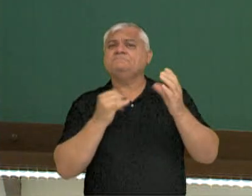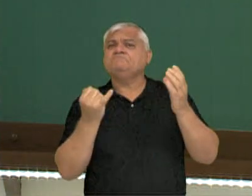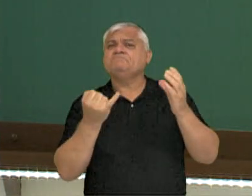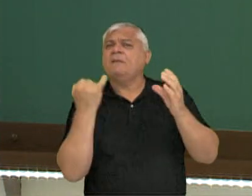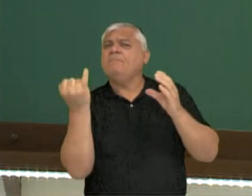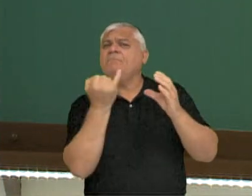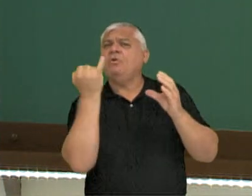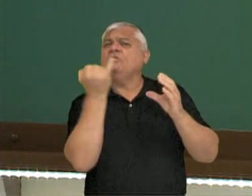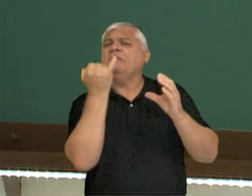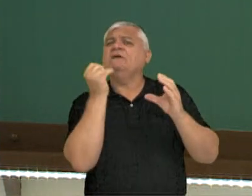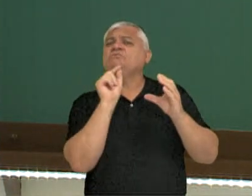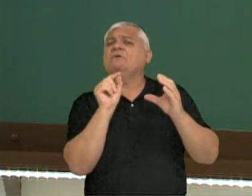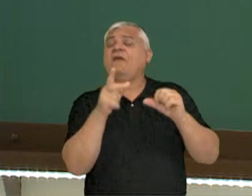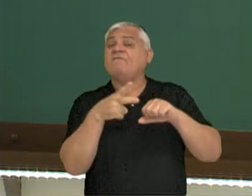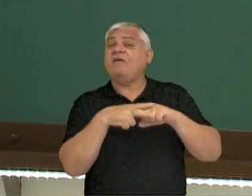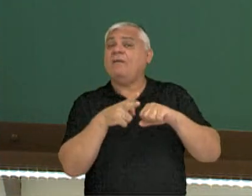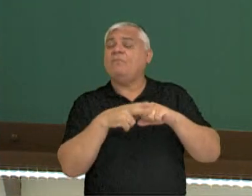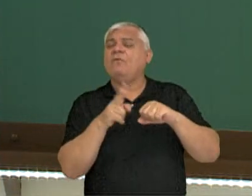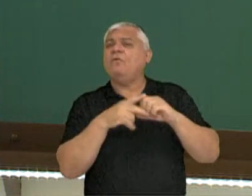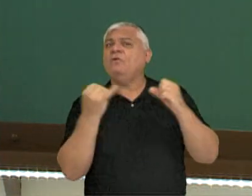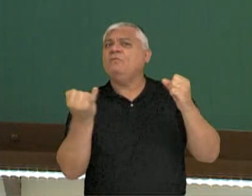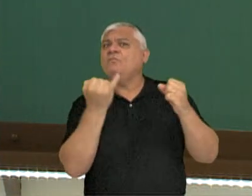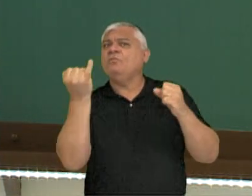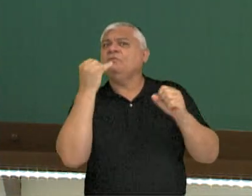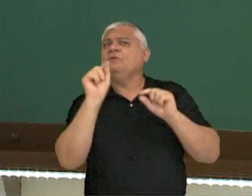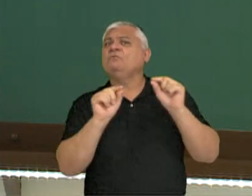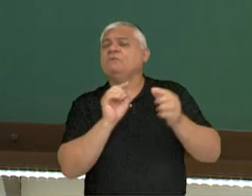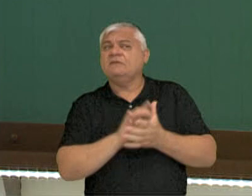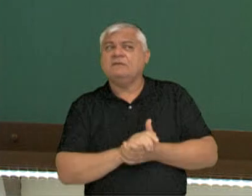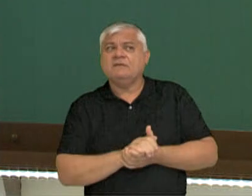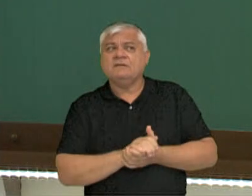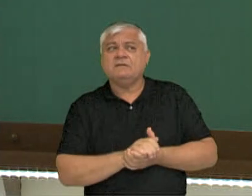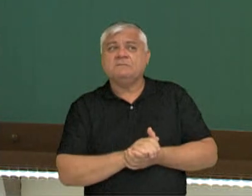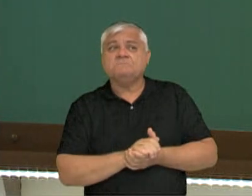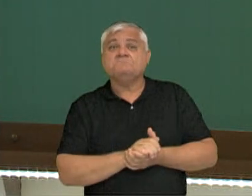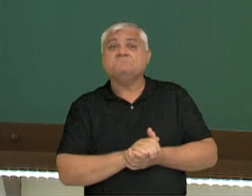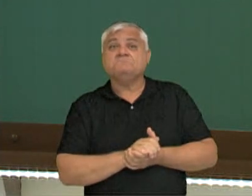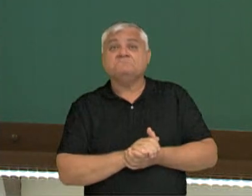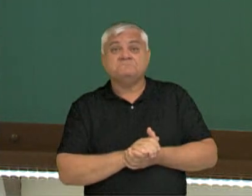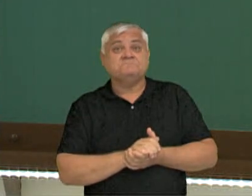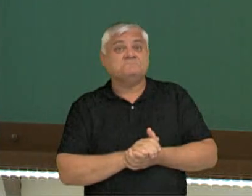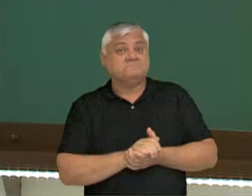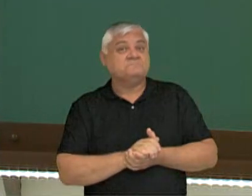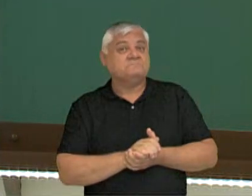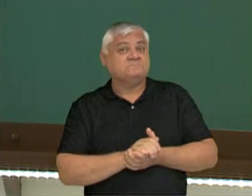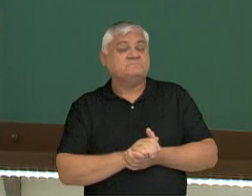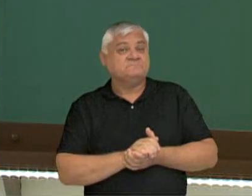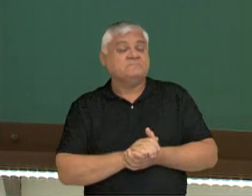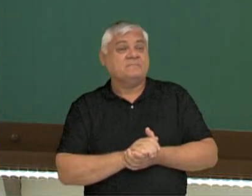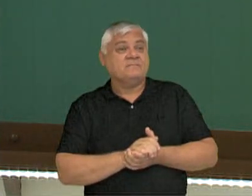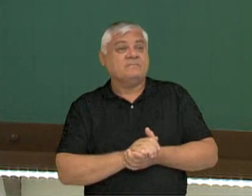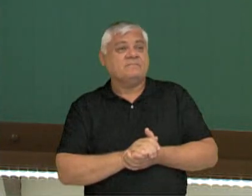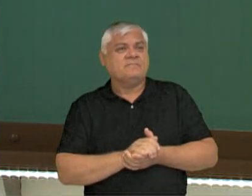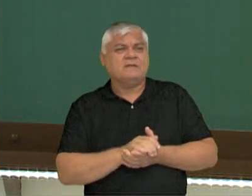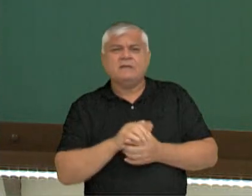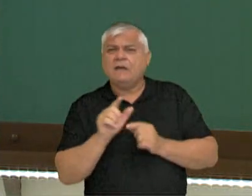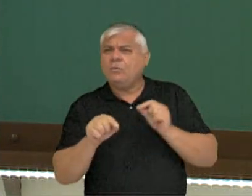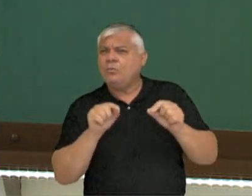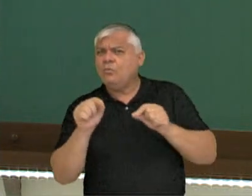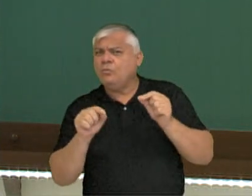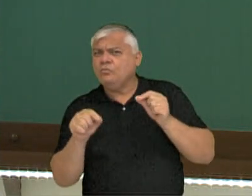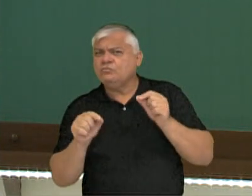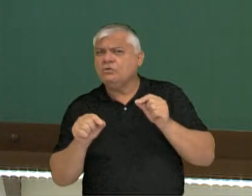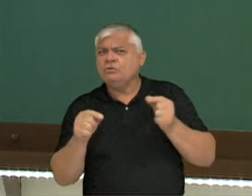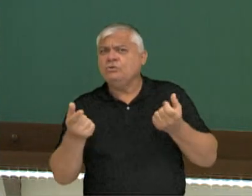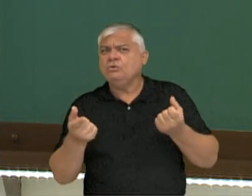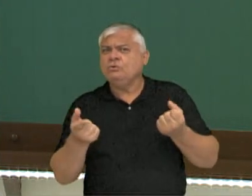Ó, verbo na terceira pessoa, uma dica que eu te dou. Fique sempre observando o verbo. E eu olho, cadê o sujeito? Quem é que